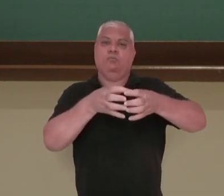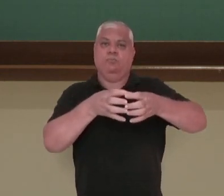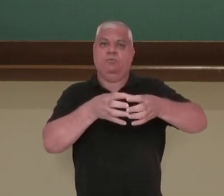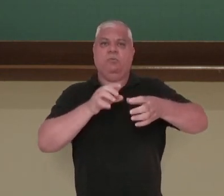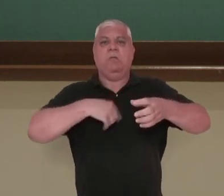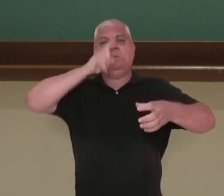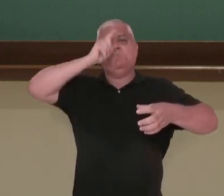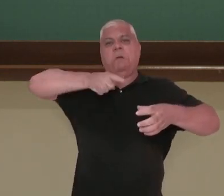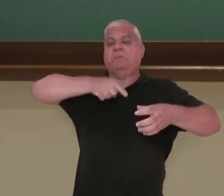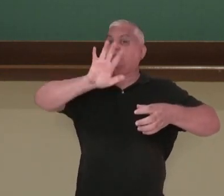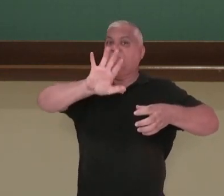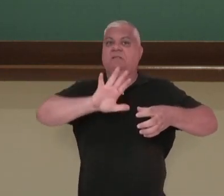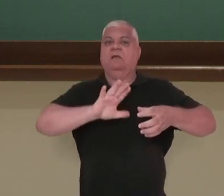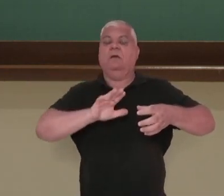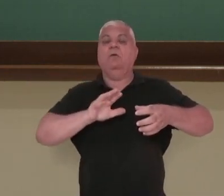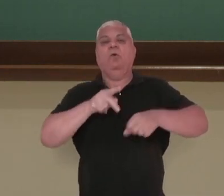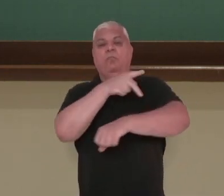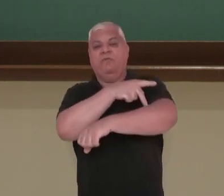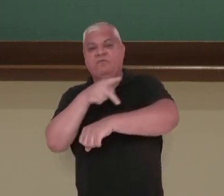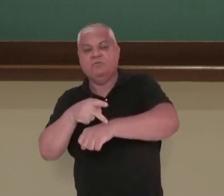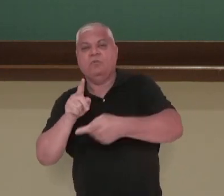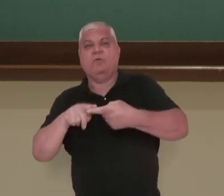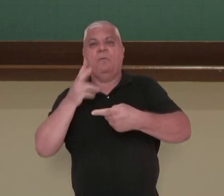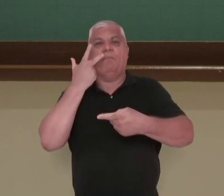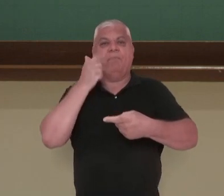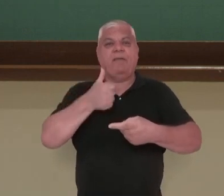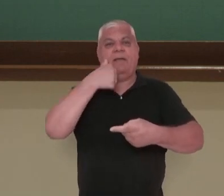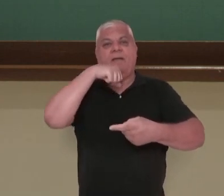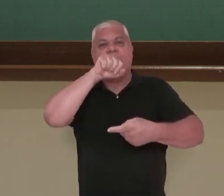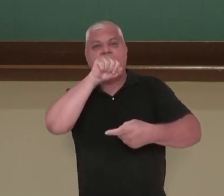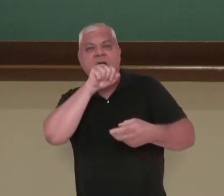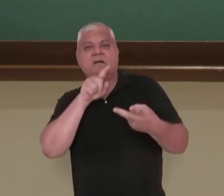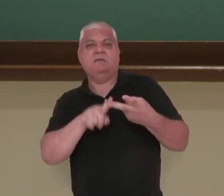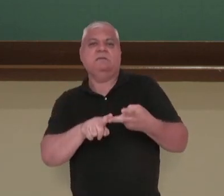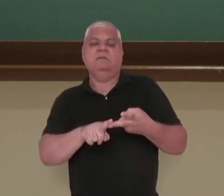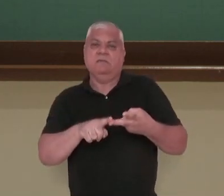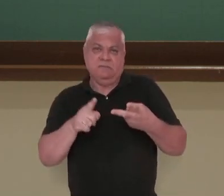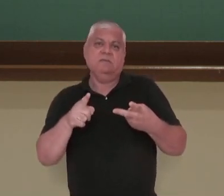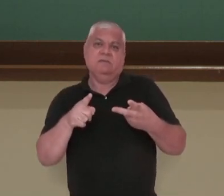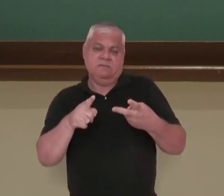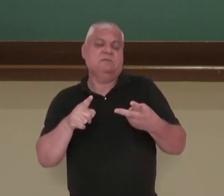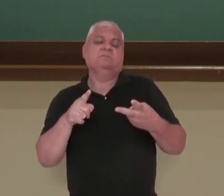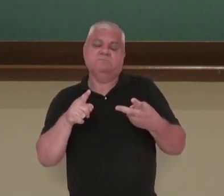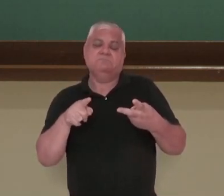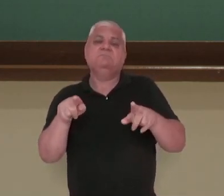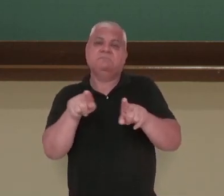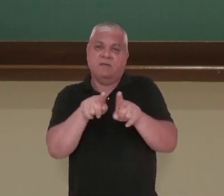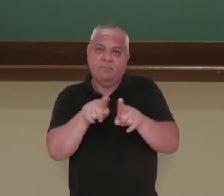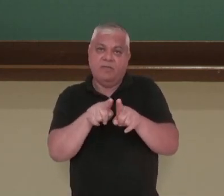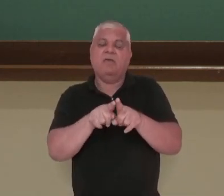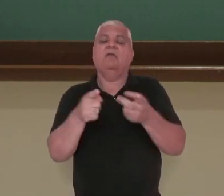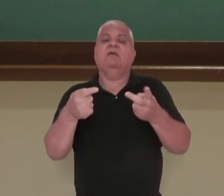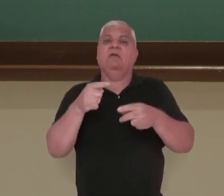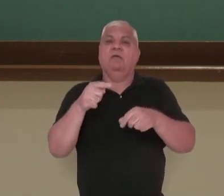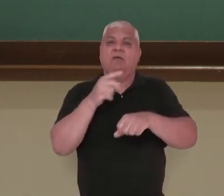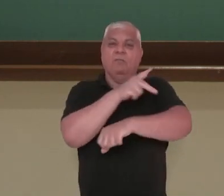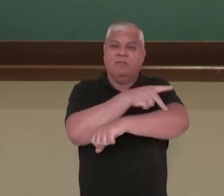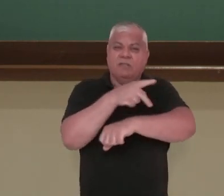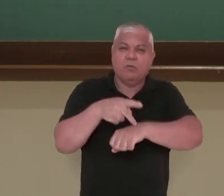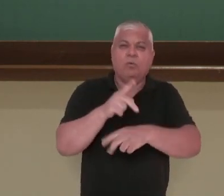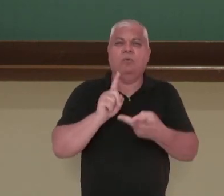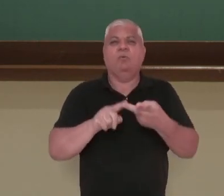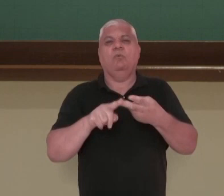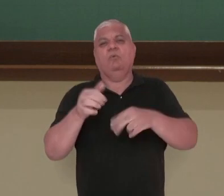da comunidade. Para escrever o regimento escolar, participam a associação de pais, participam o conselho escolar, participam